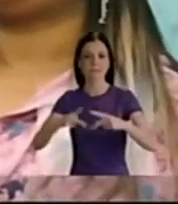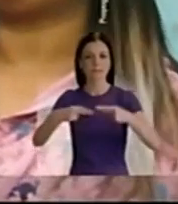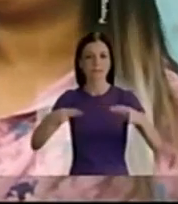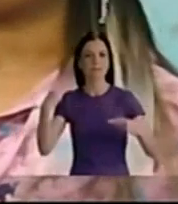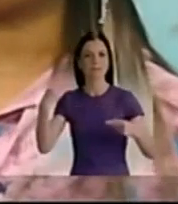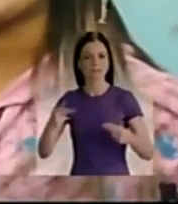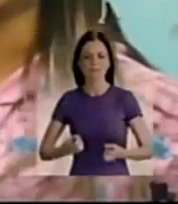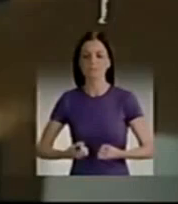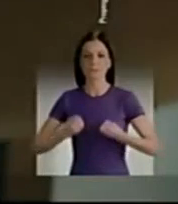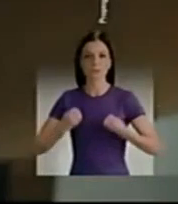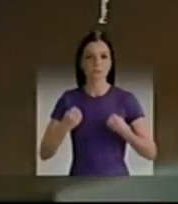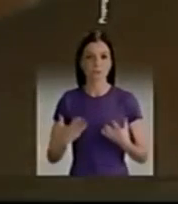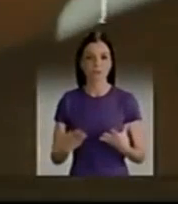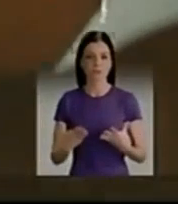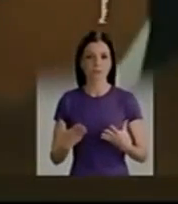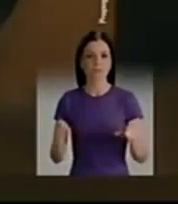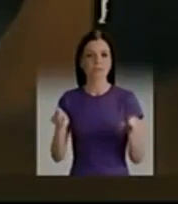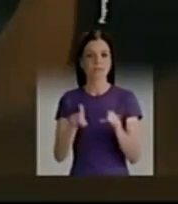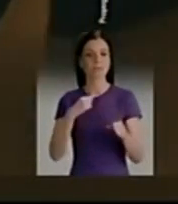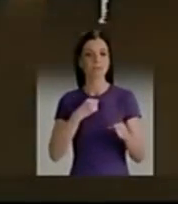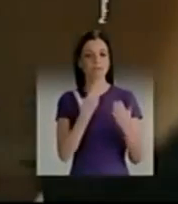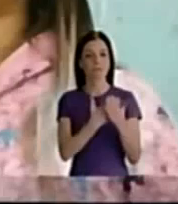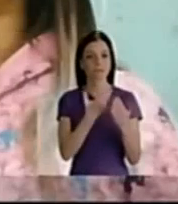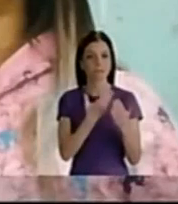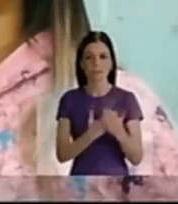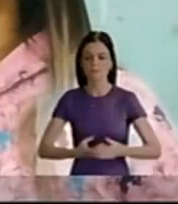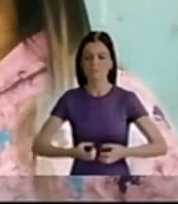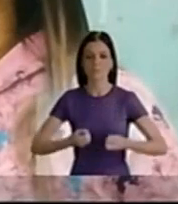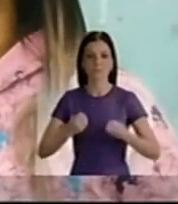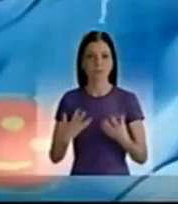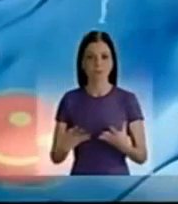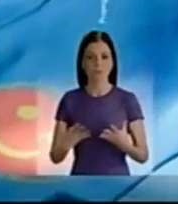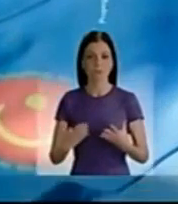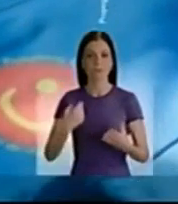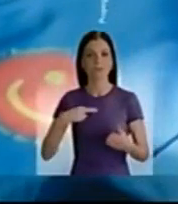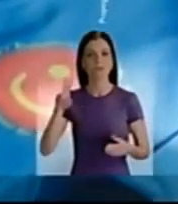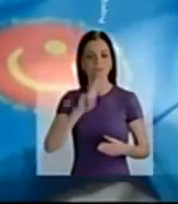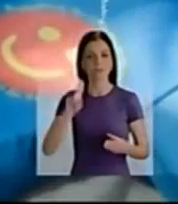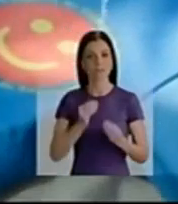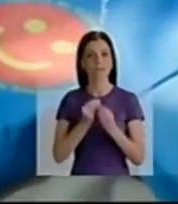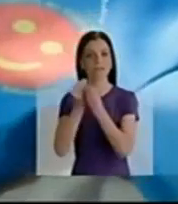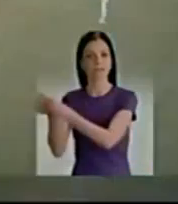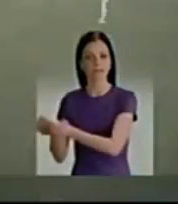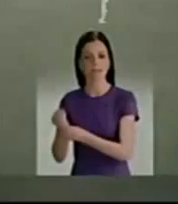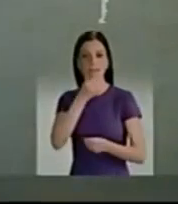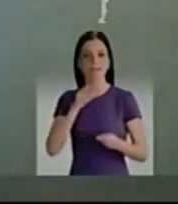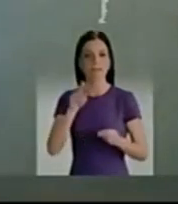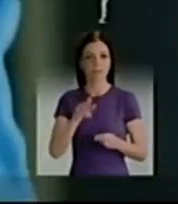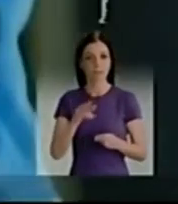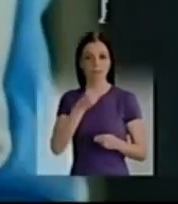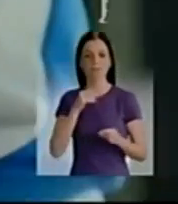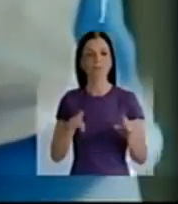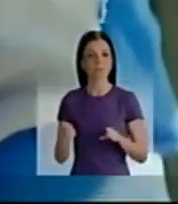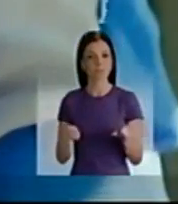era 10, né? Em relação ao uniforme, gente, era espetacular. Eu usei, passando de mim, passou pro meu irmão, passou